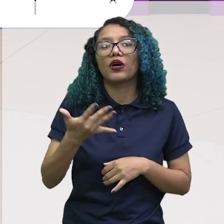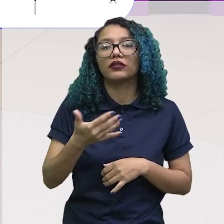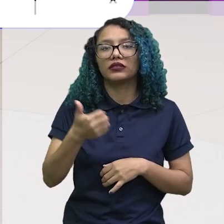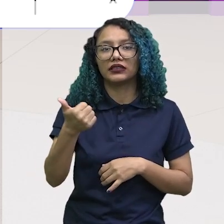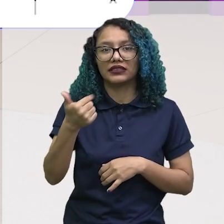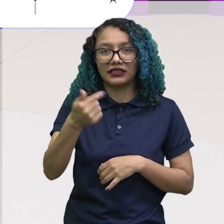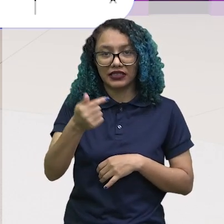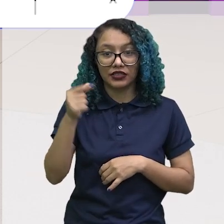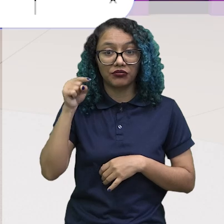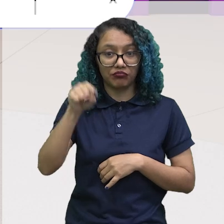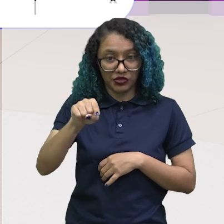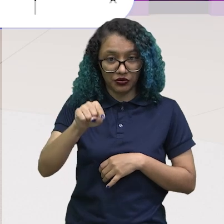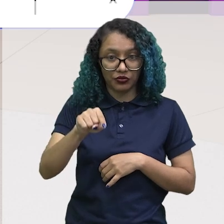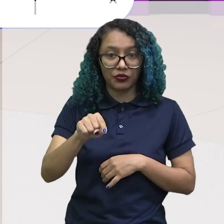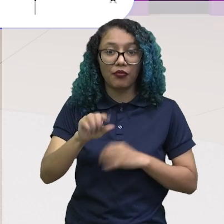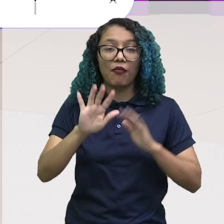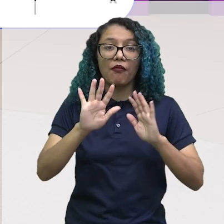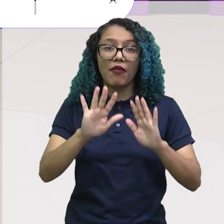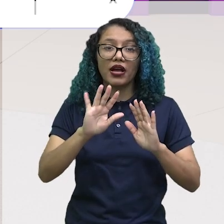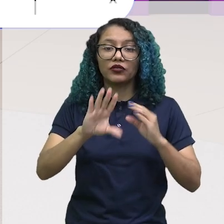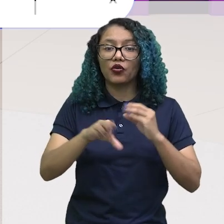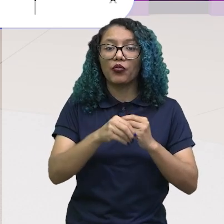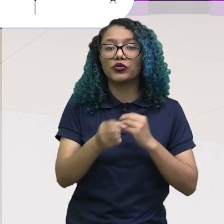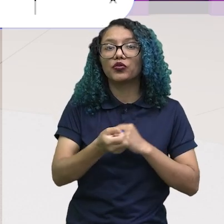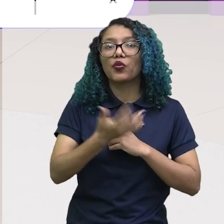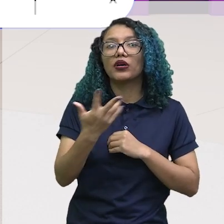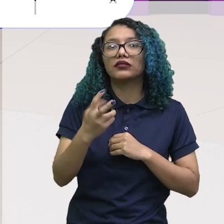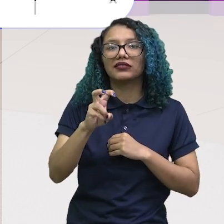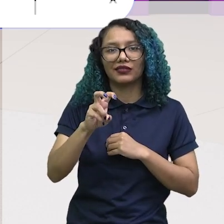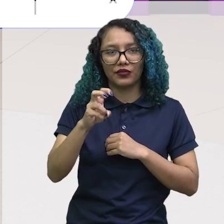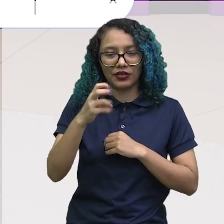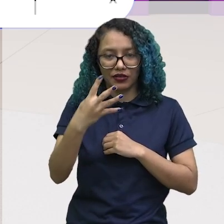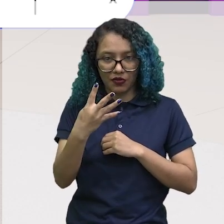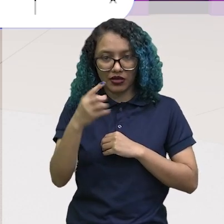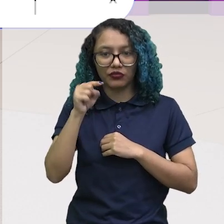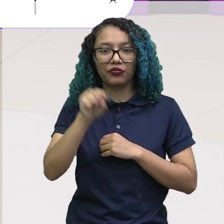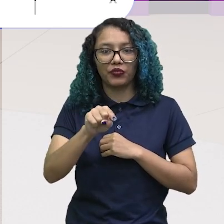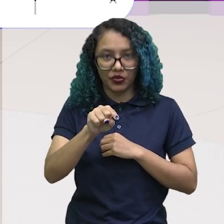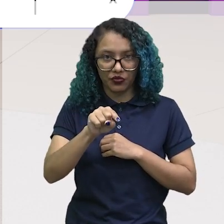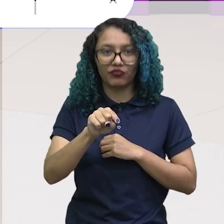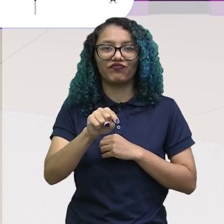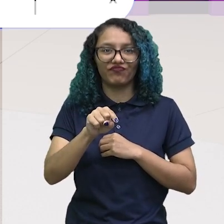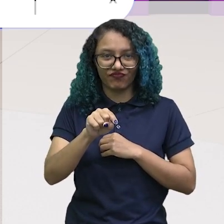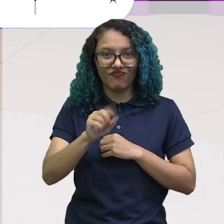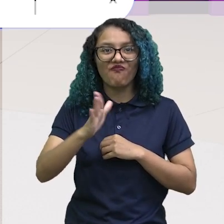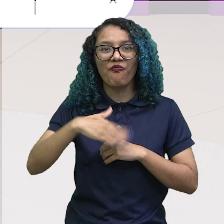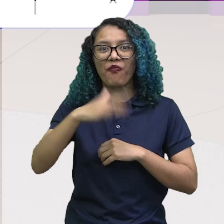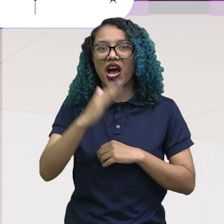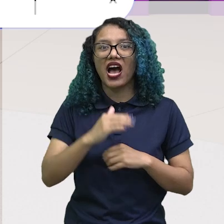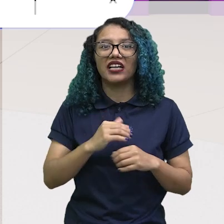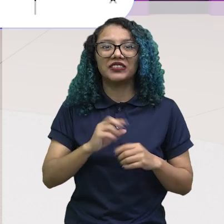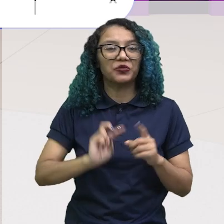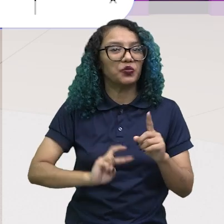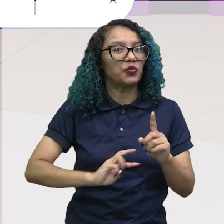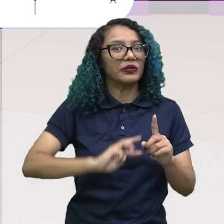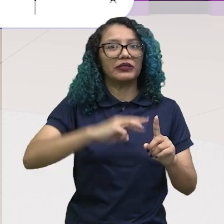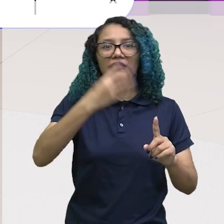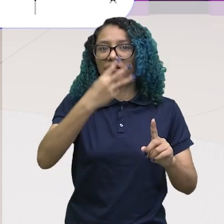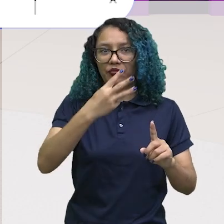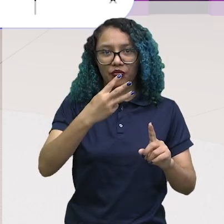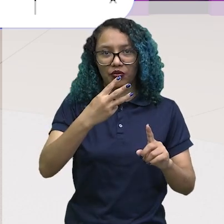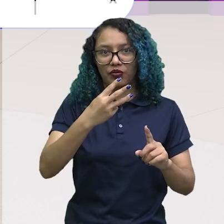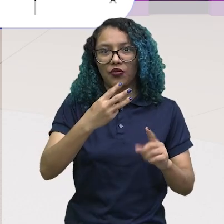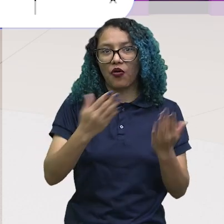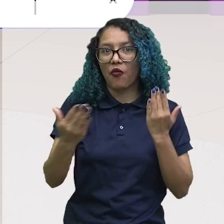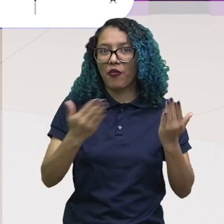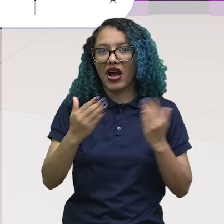agora R$17.000, enquanto os juros compostos vão render R$54.000. Olha lá, é mais do que o triplo do valor